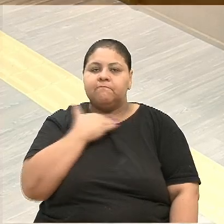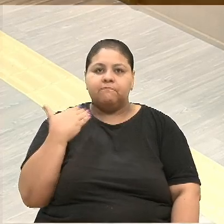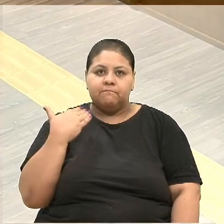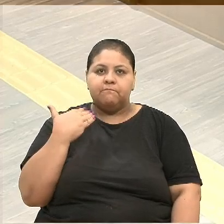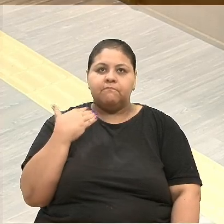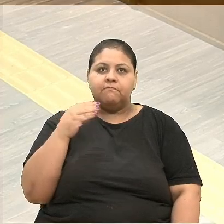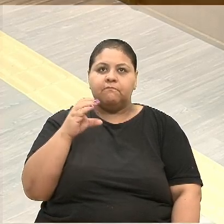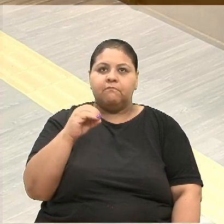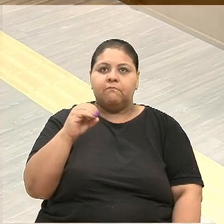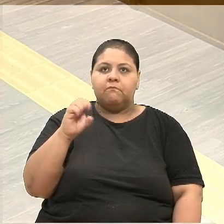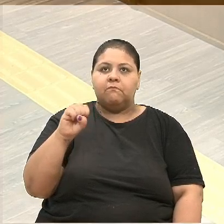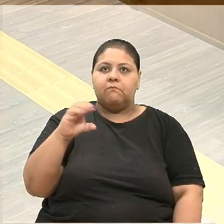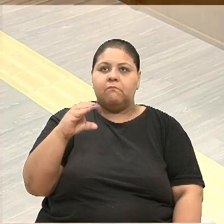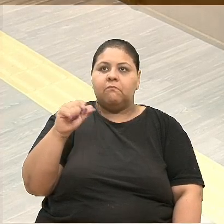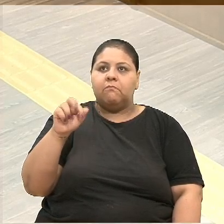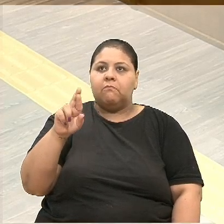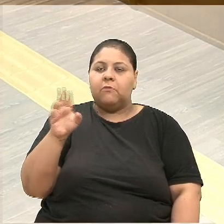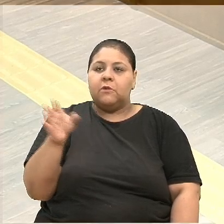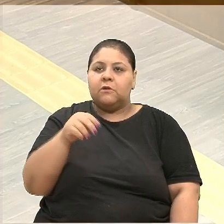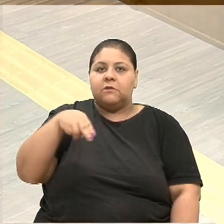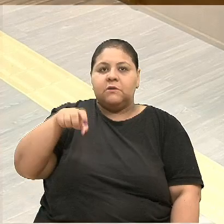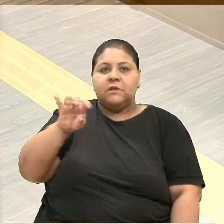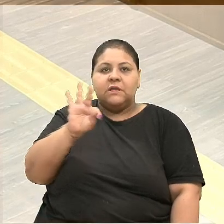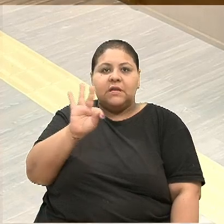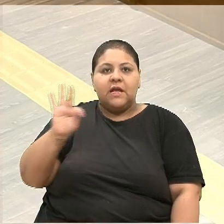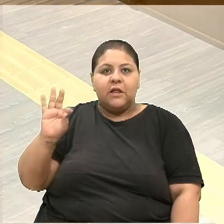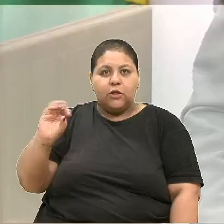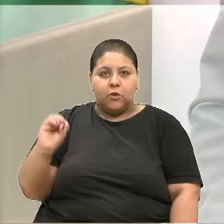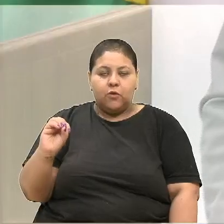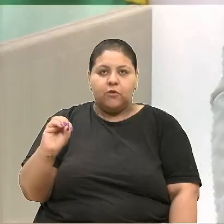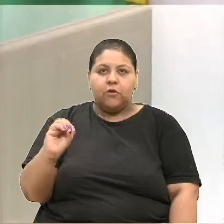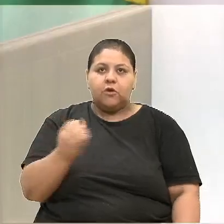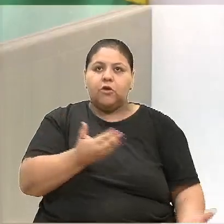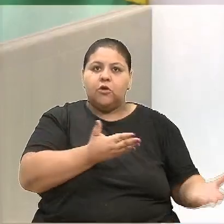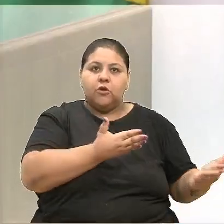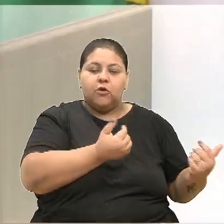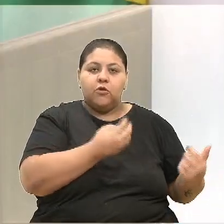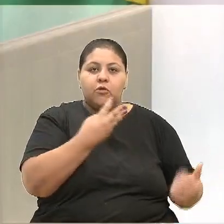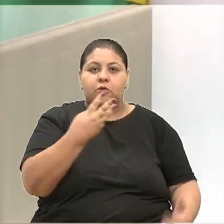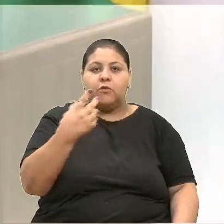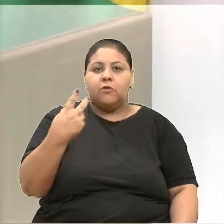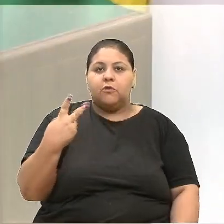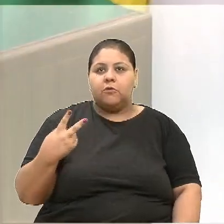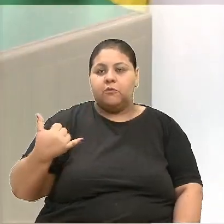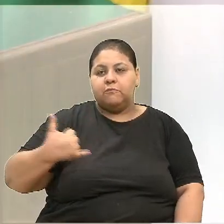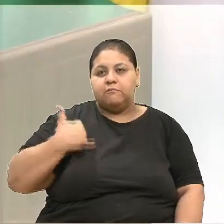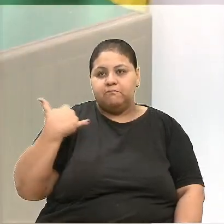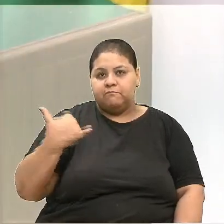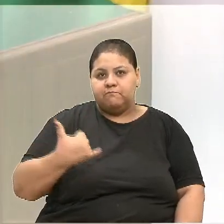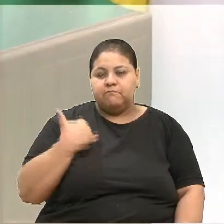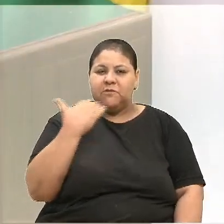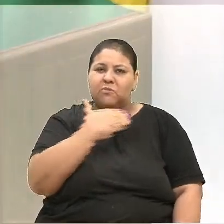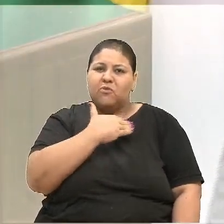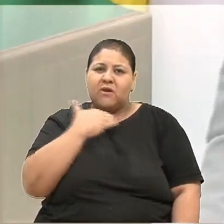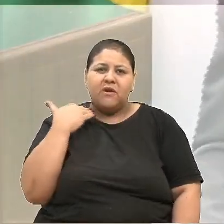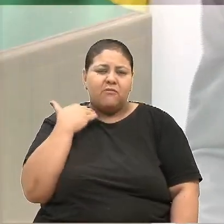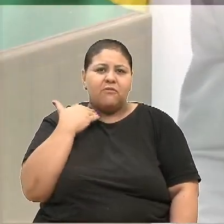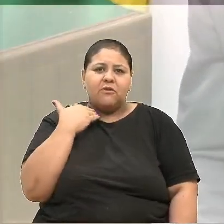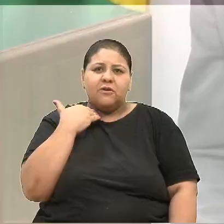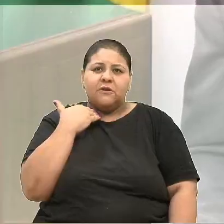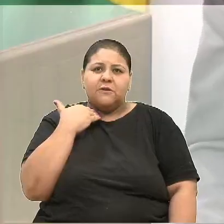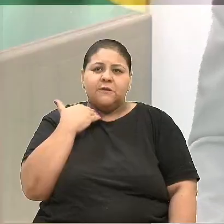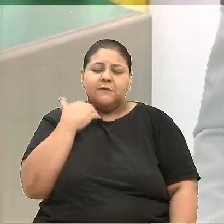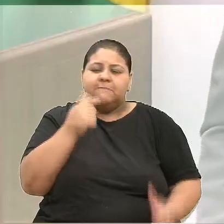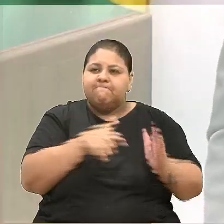de Oscar Rotti Neto, um jovem de 32 anos que nos deixou tão cedo. Então,